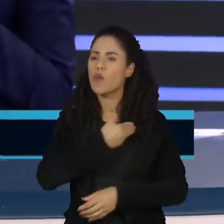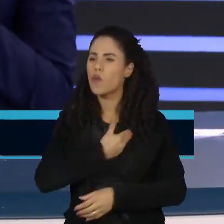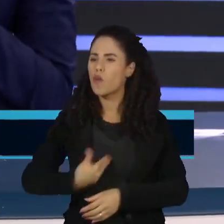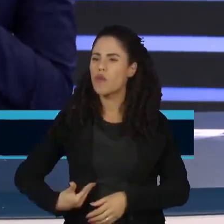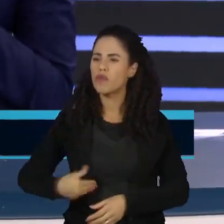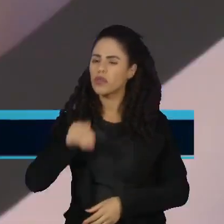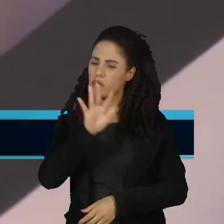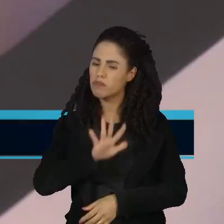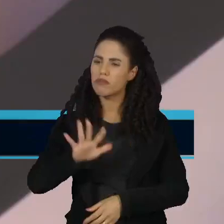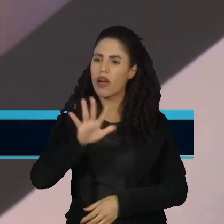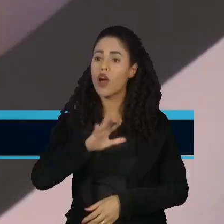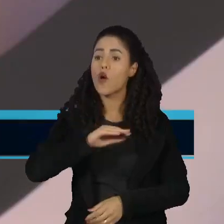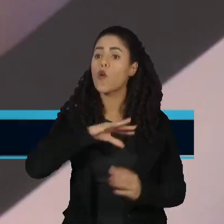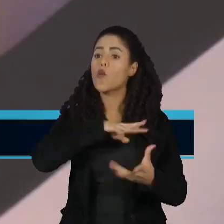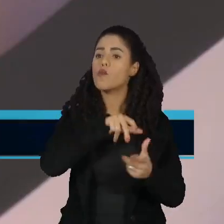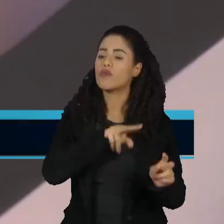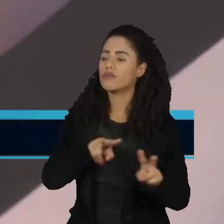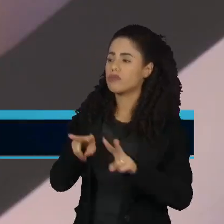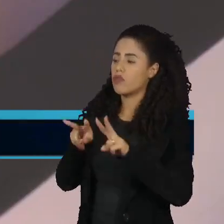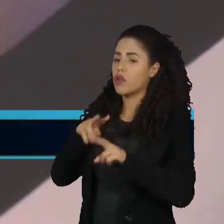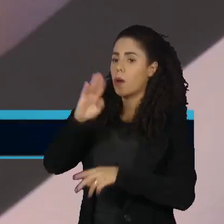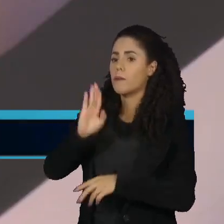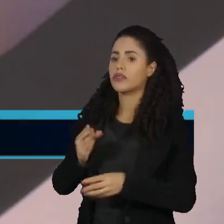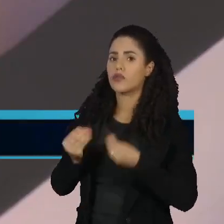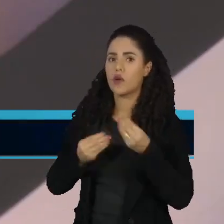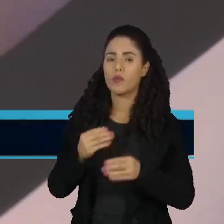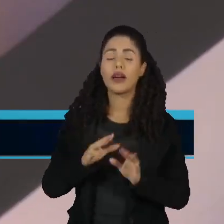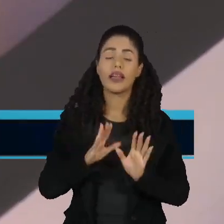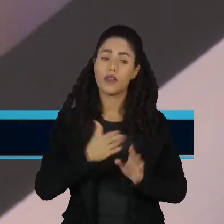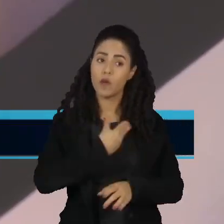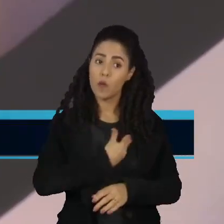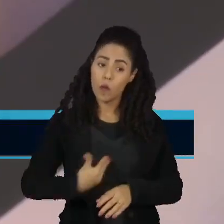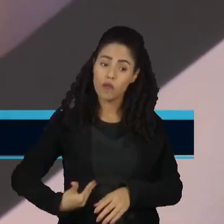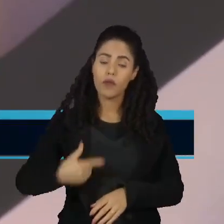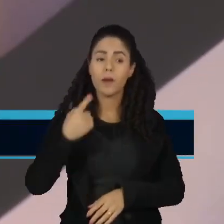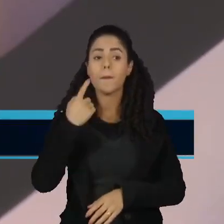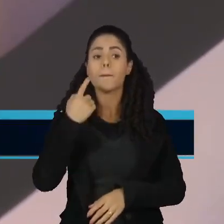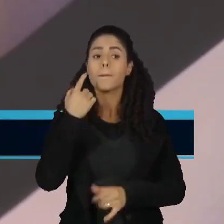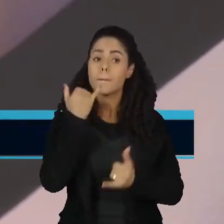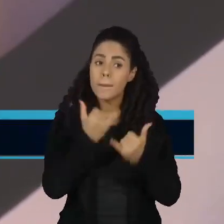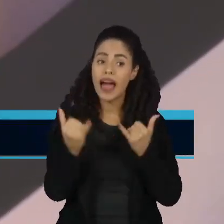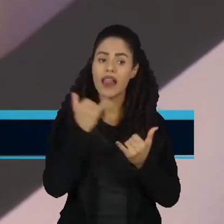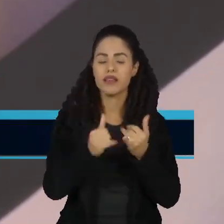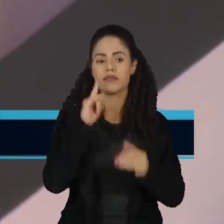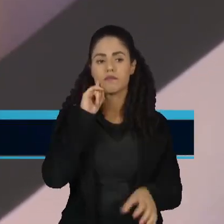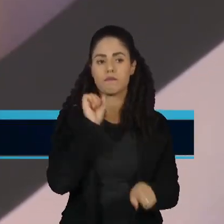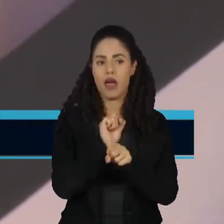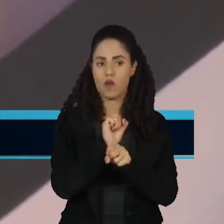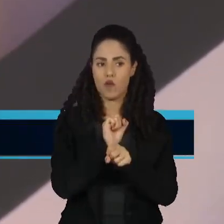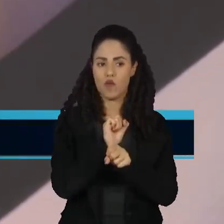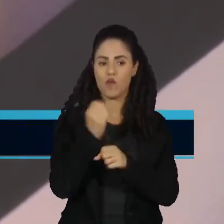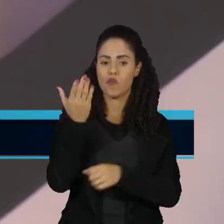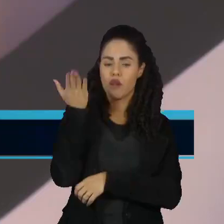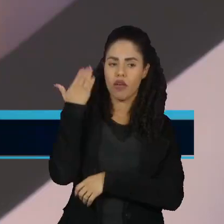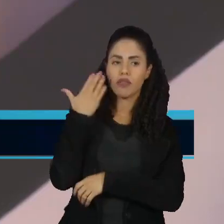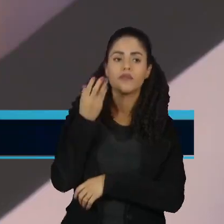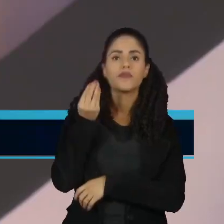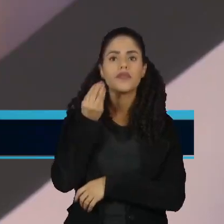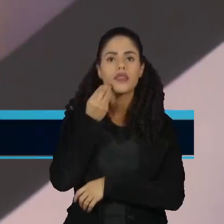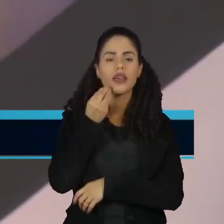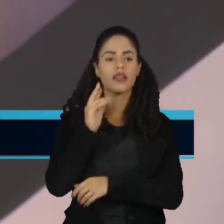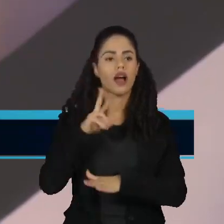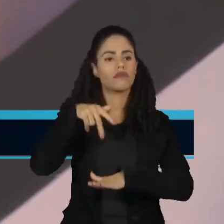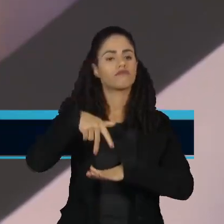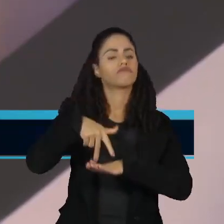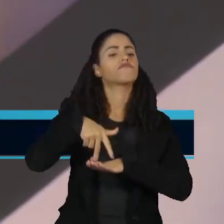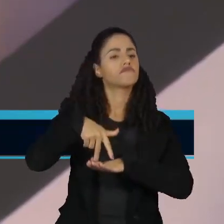brasileiro? O governo brasileiro parou de fazer, acho que ele tem alterado, ele no começo, lá atrás ainda, ele tentou ter um papel um pouco